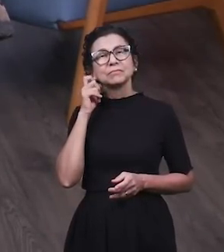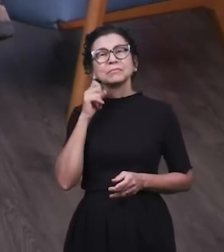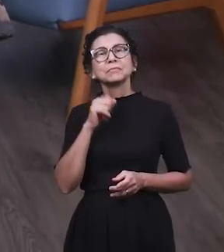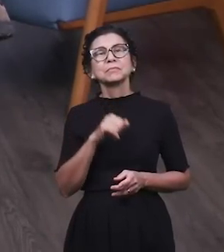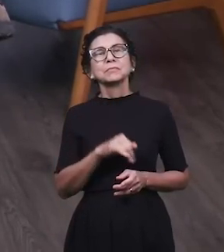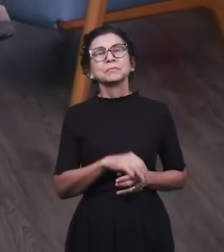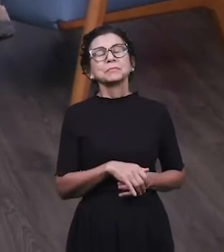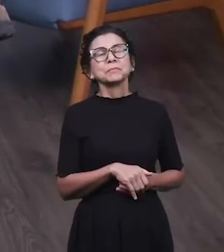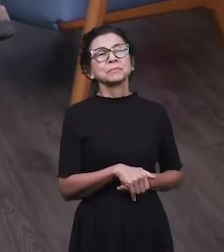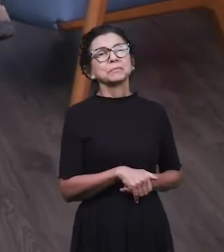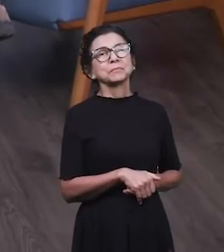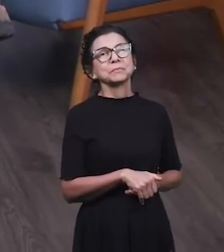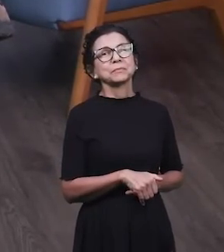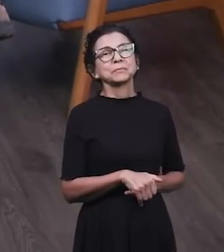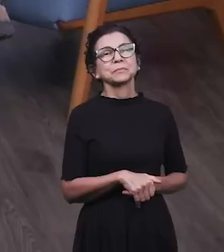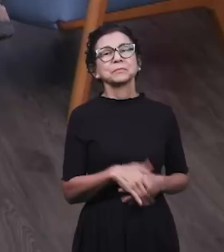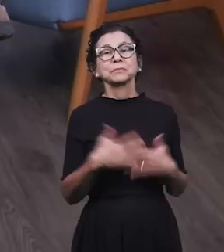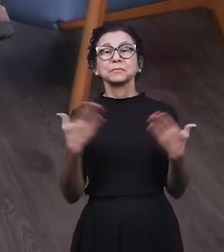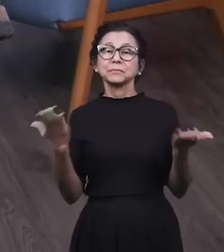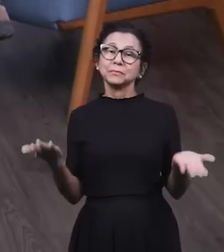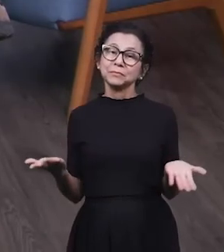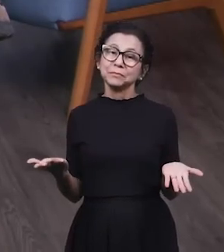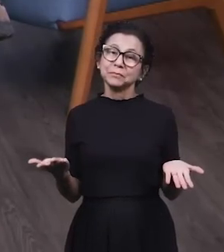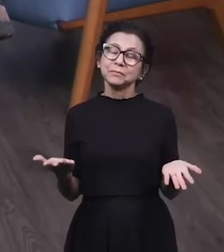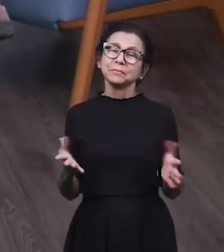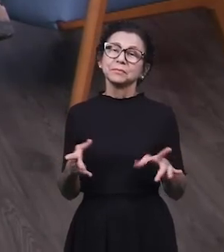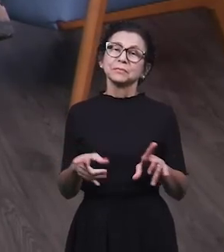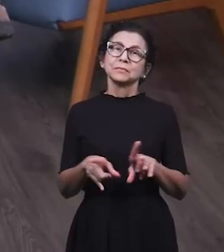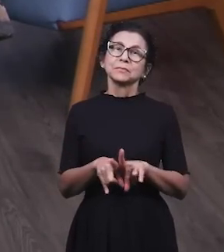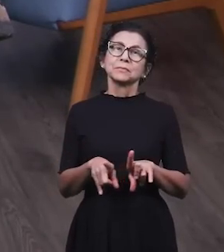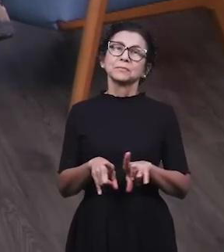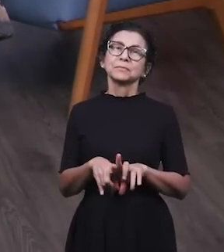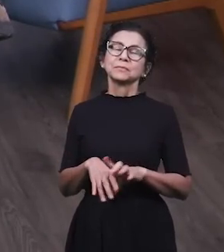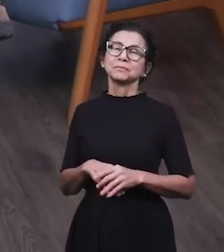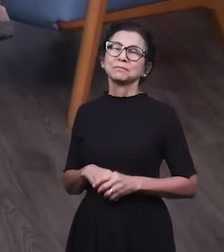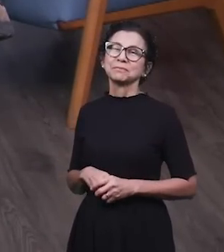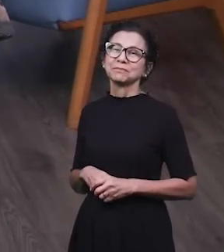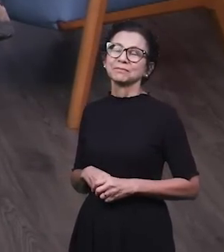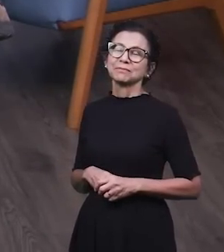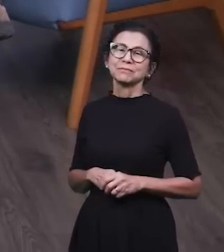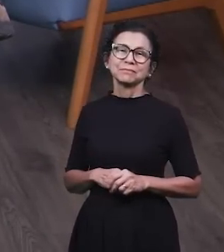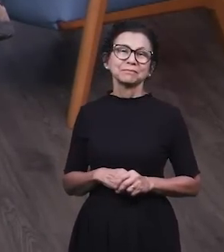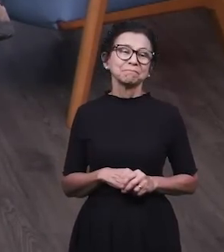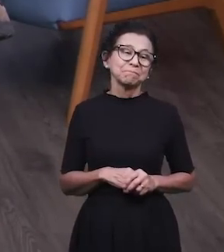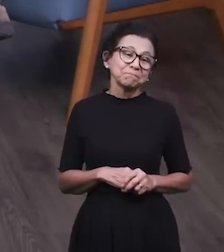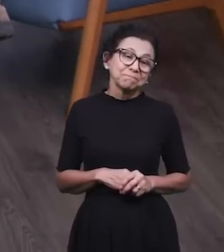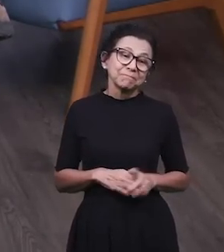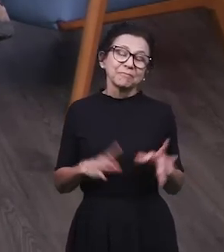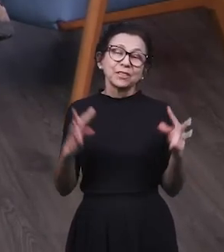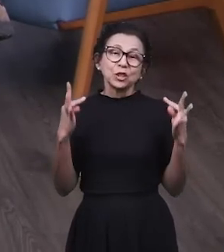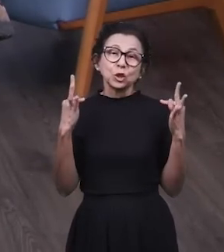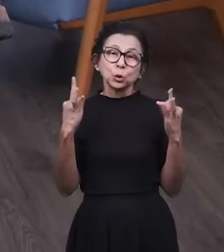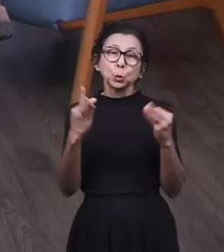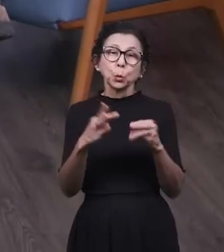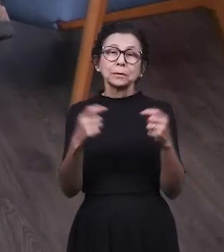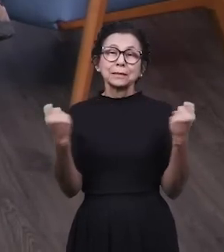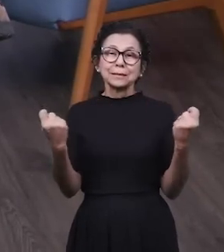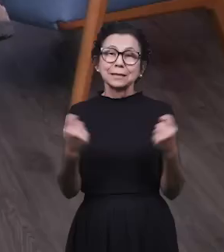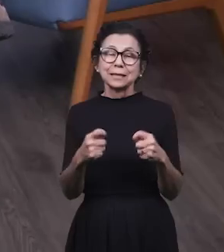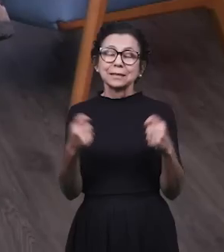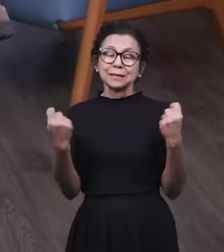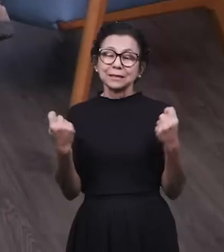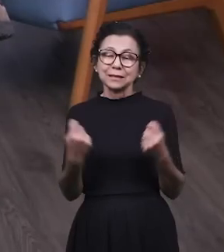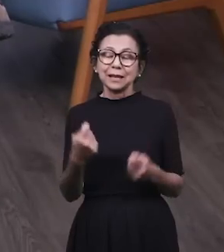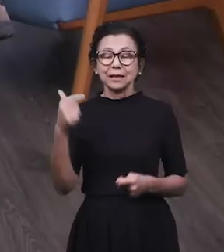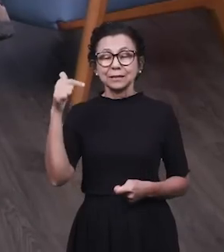graça de Deus. E fora, além disso tudo, o suprimento das necessidades nesta